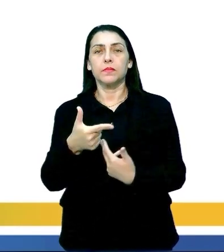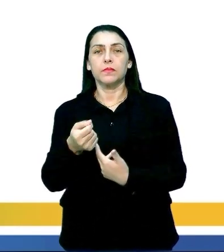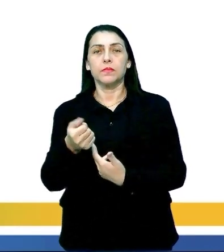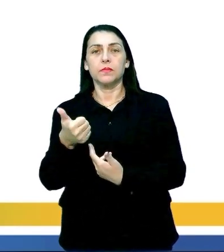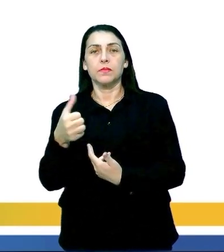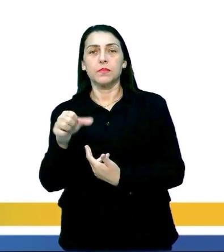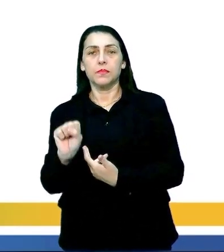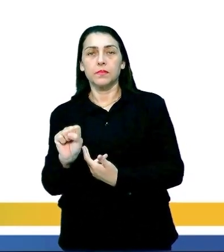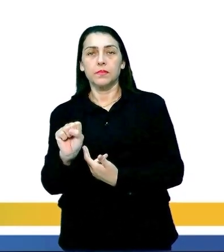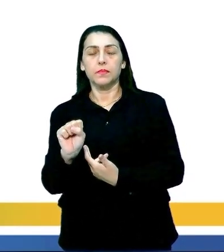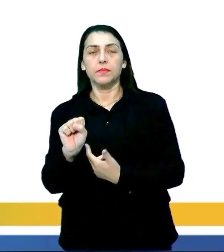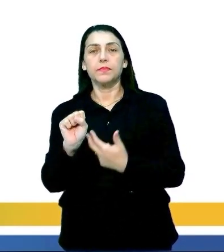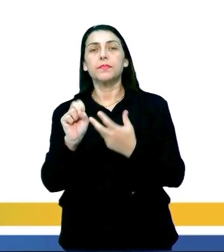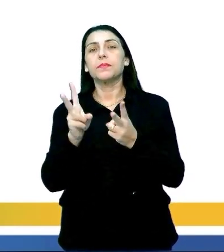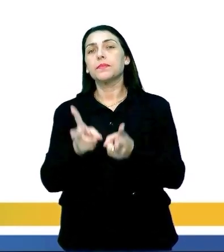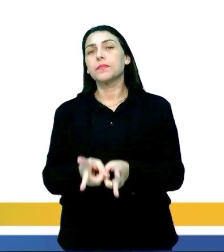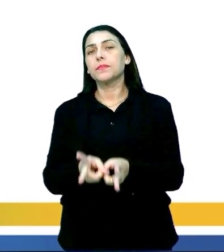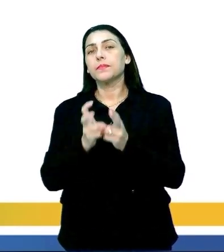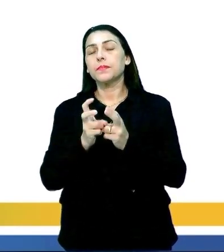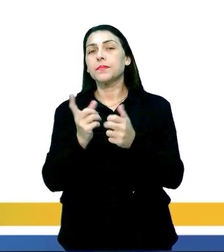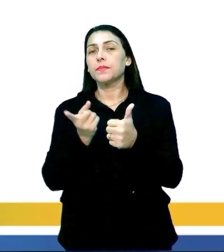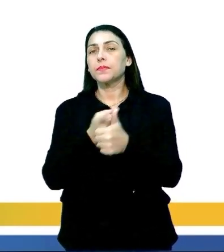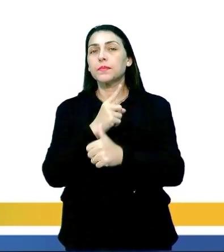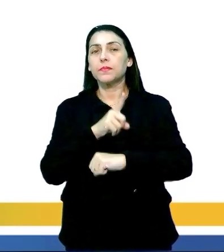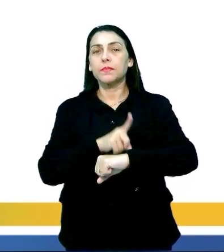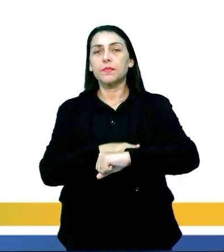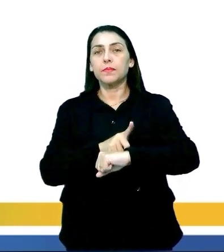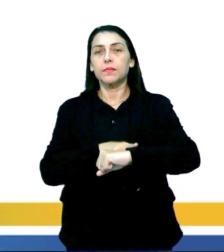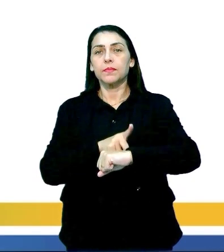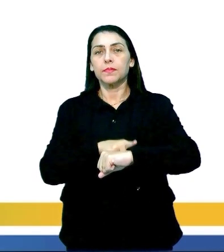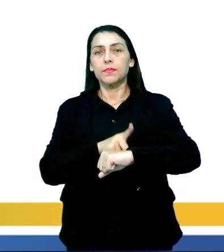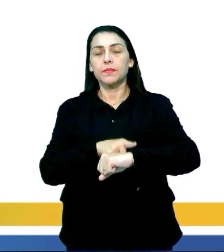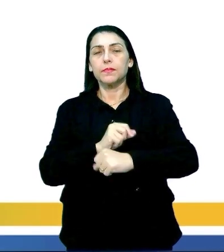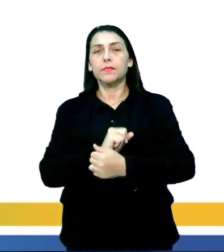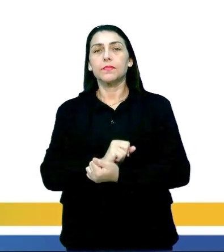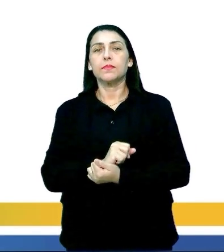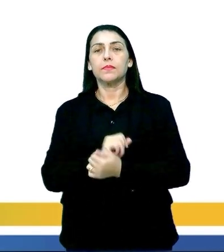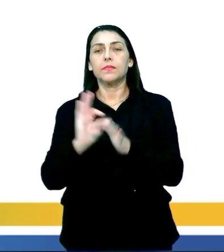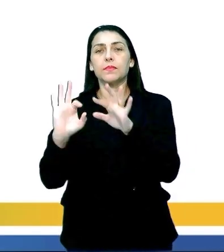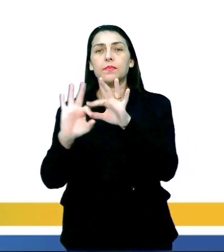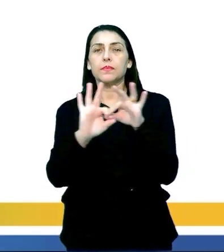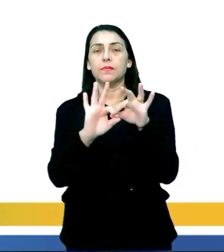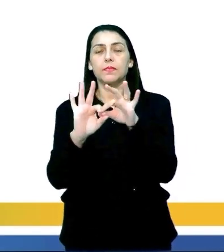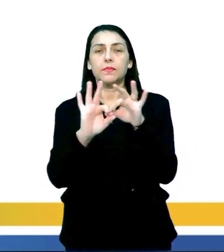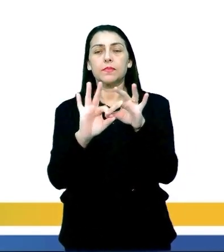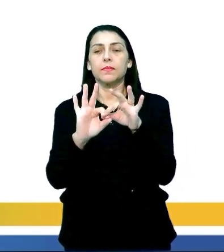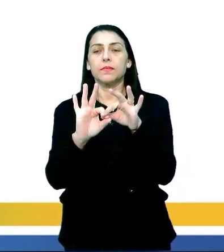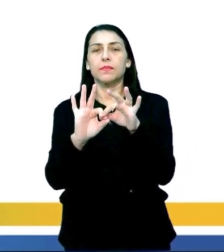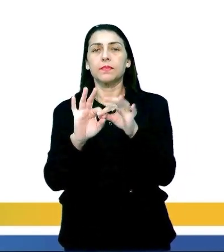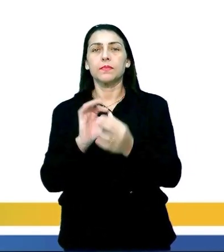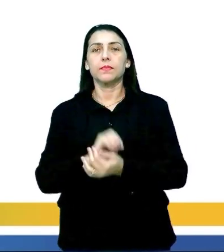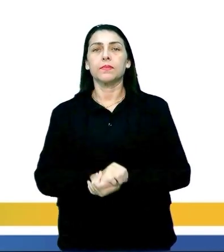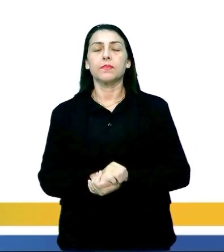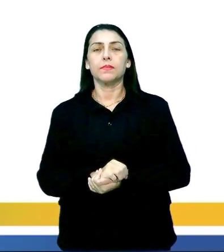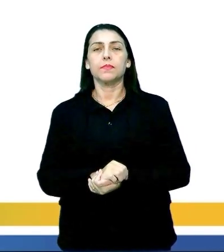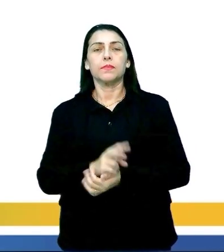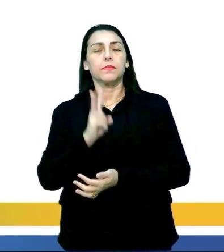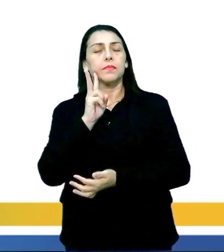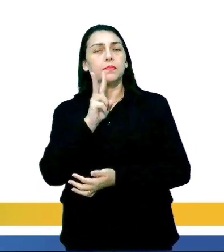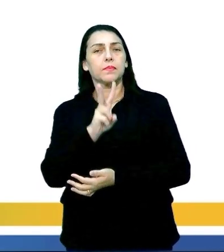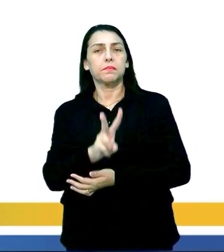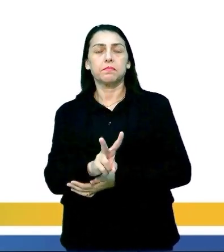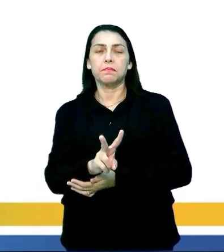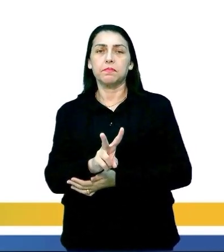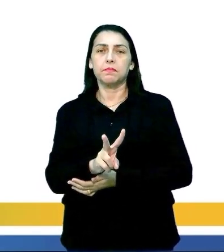2018. Então observem que no primeiro momento, o contexto dela, a gente olha assim e